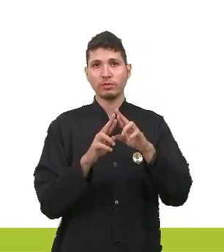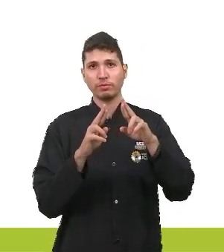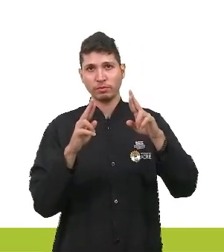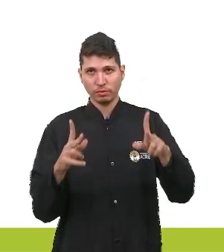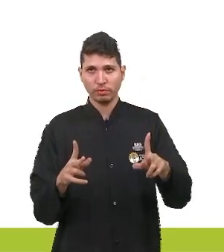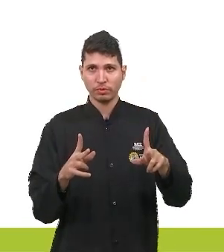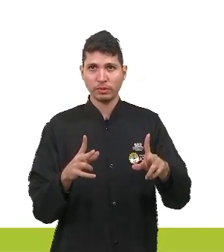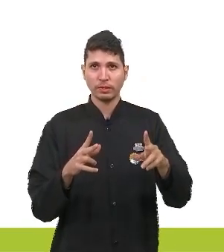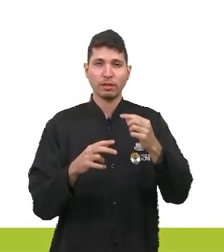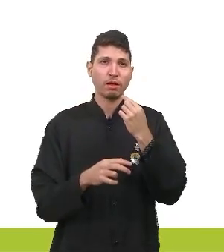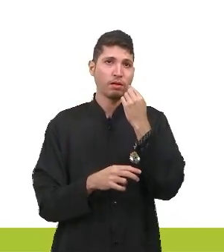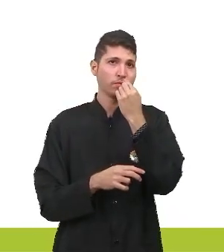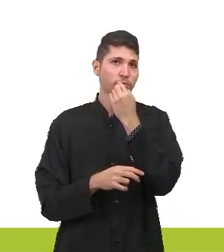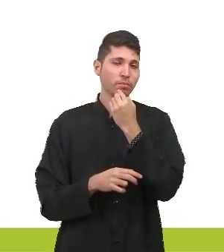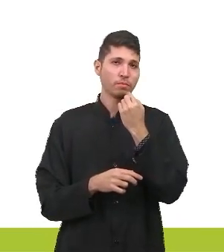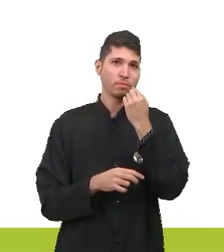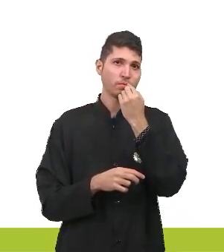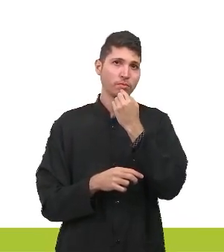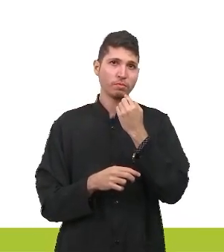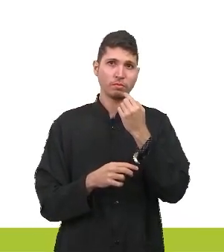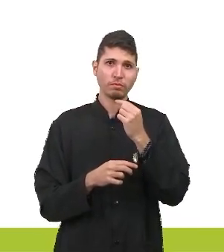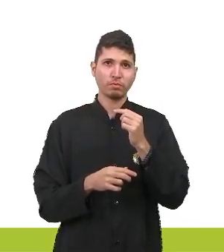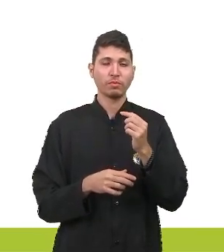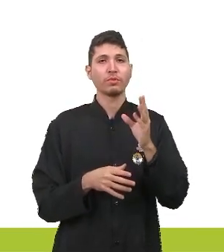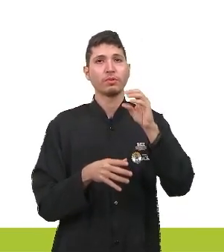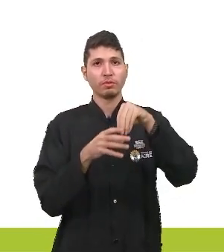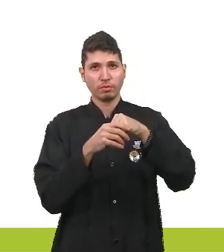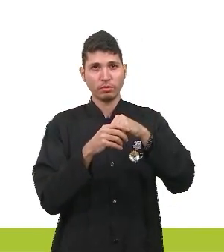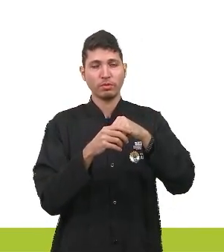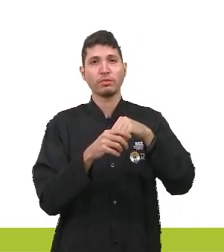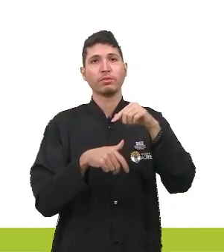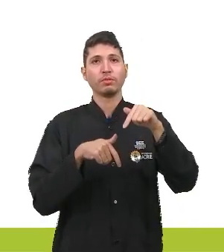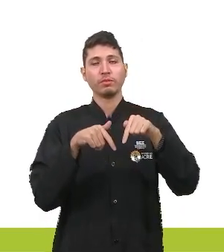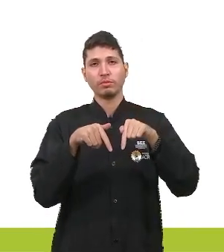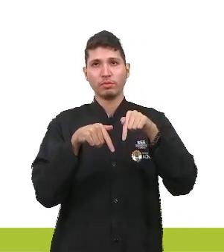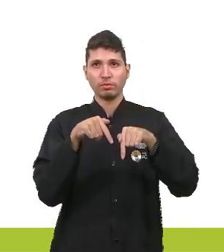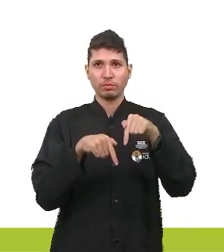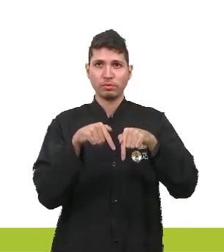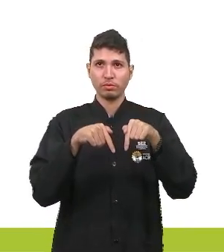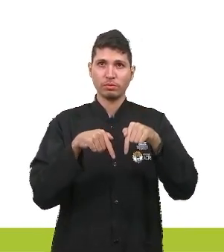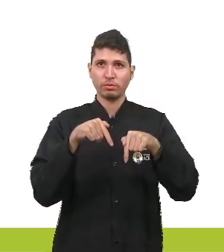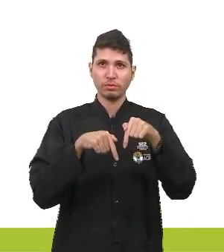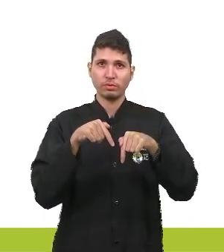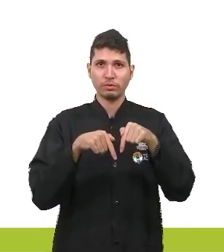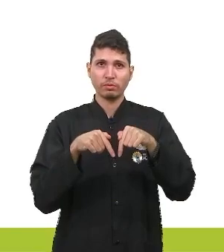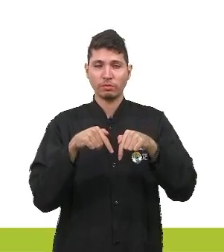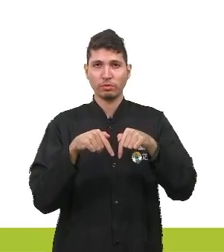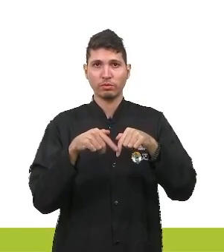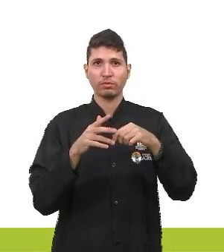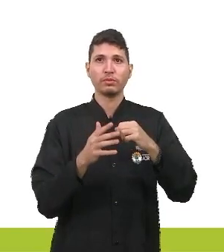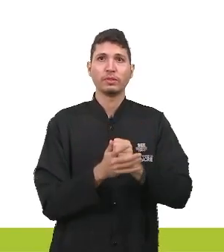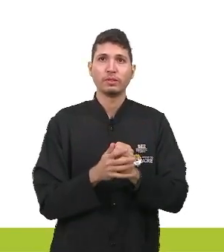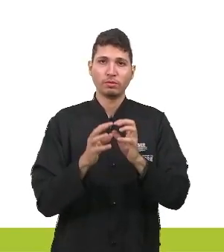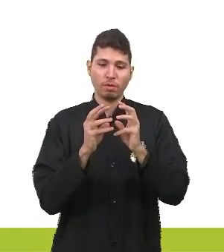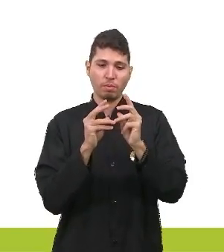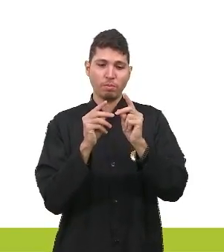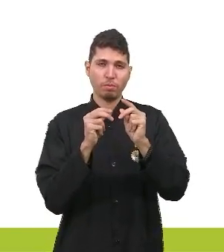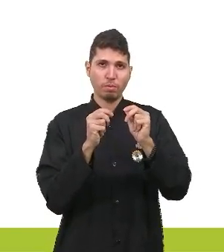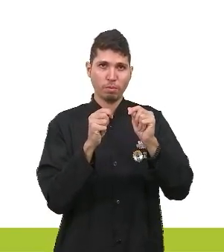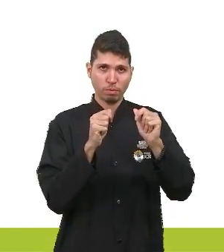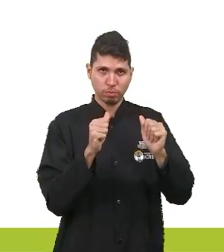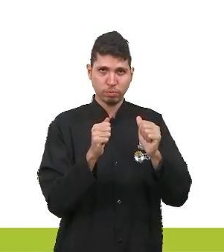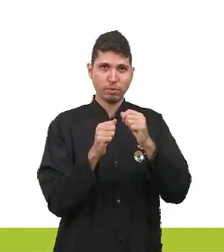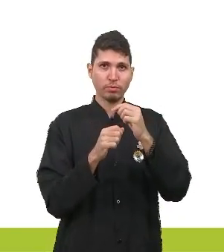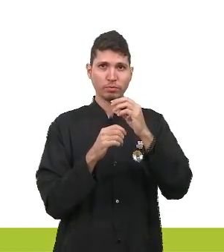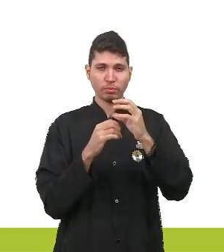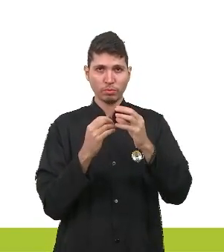mecânica, mas a boca também tem ação química. Também lá na boca acontece a digestão dos carboidratos.